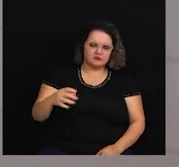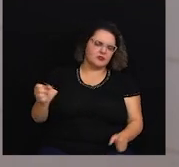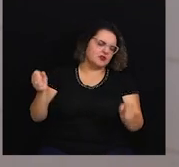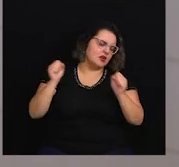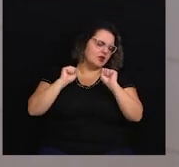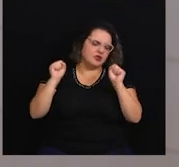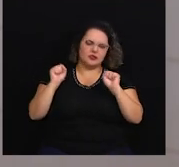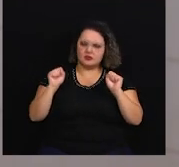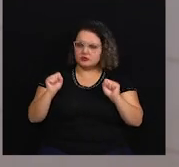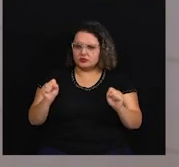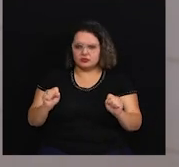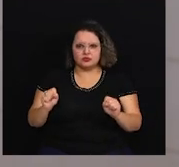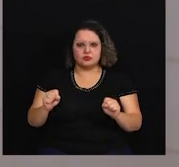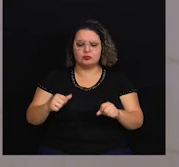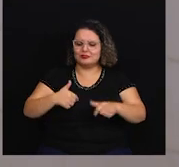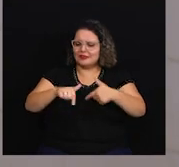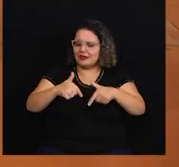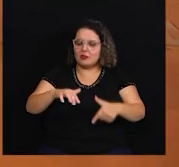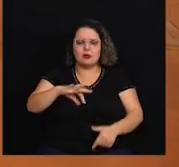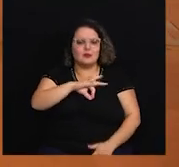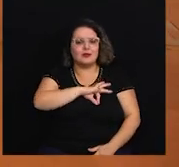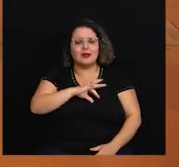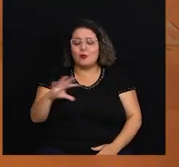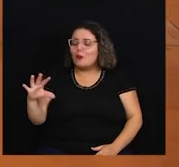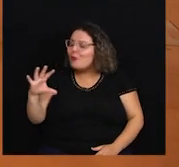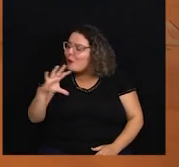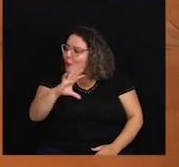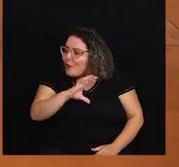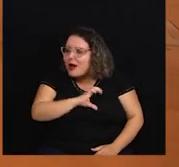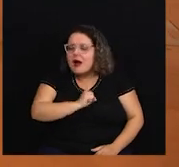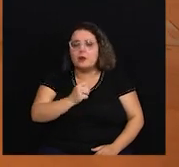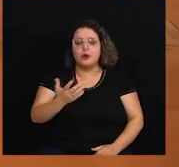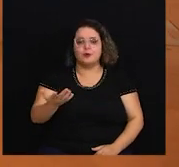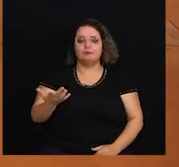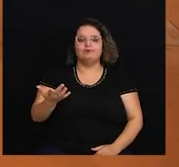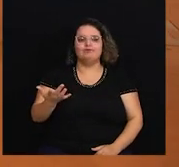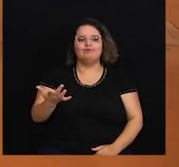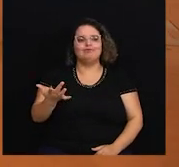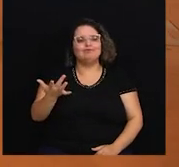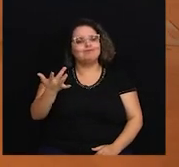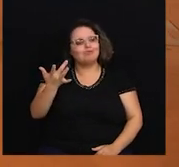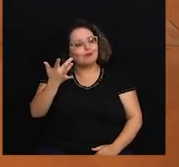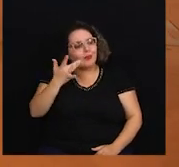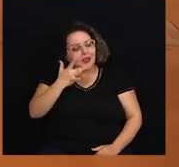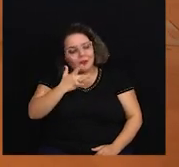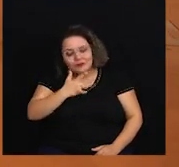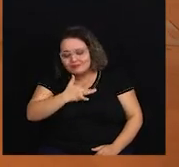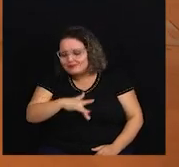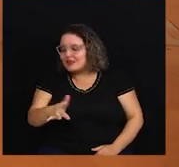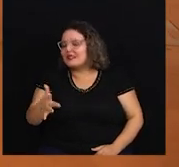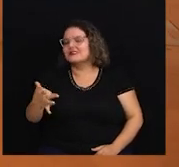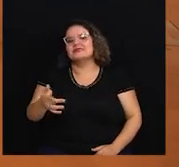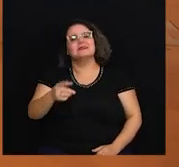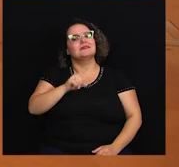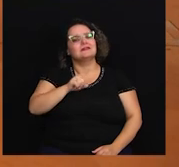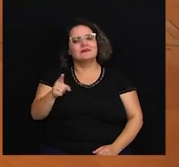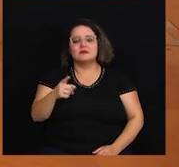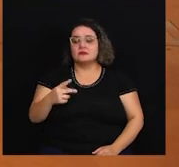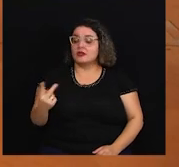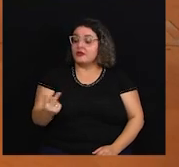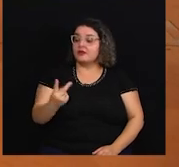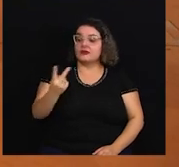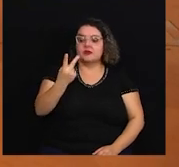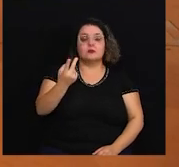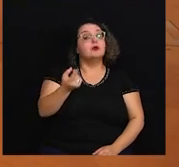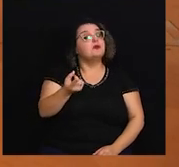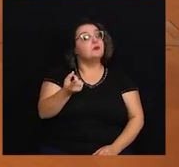de paixão o trabalho policial eu amo de paixão pena que ele não é tão valorizado digo tanto se você for lá